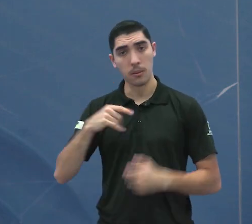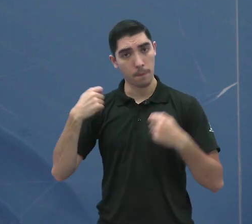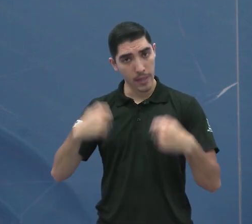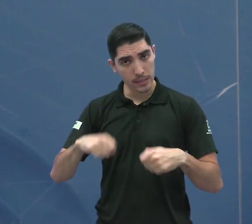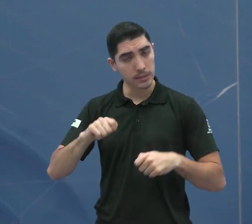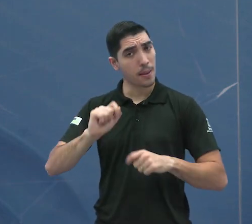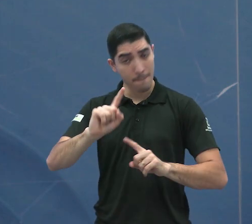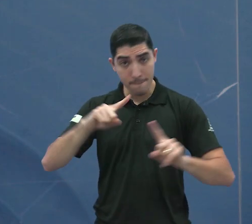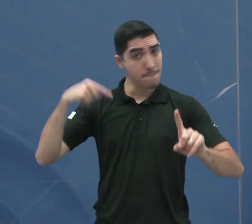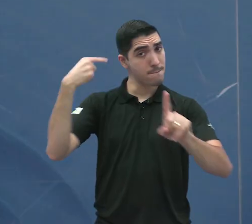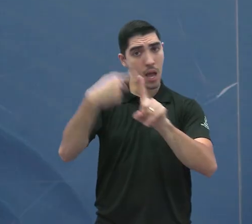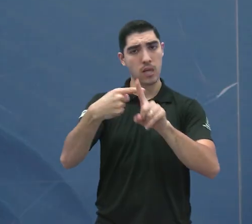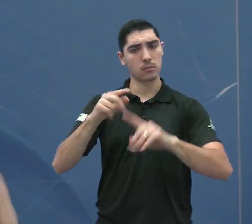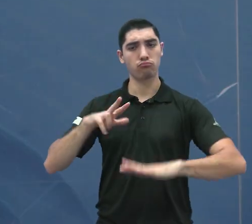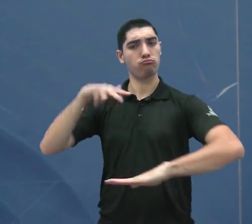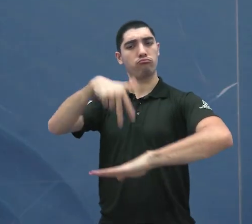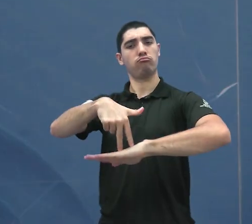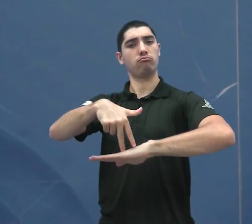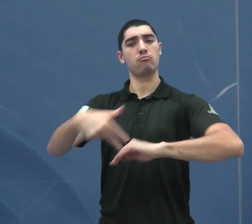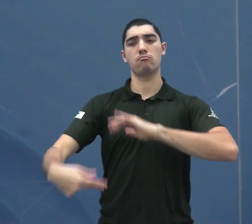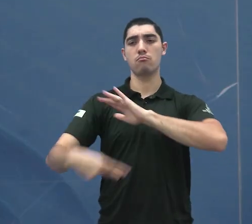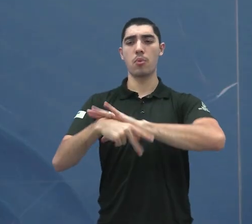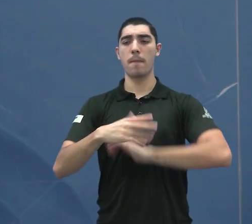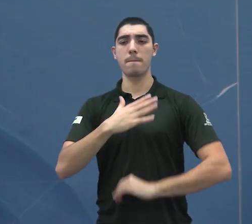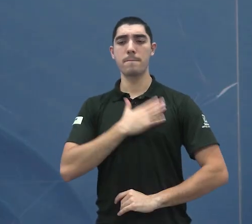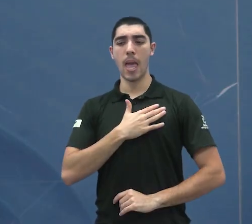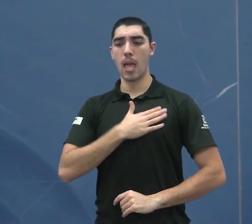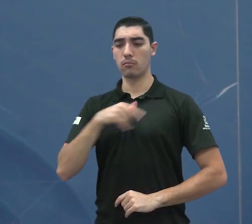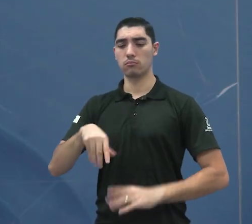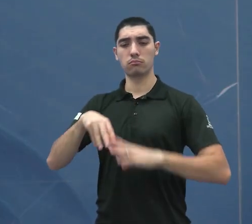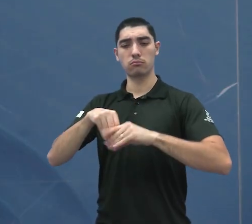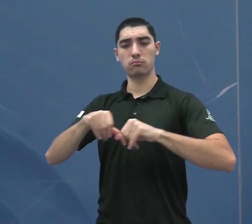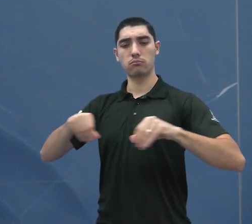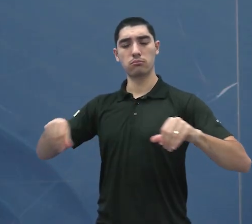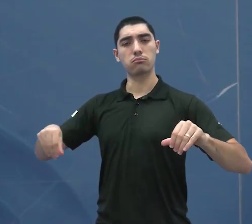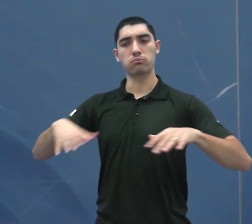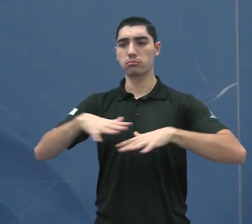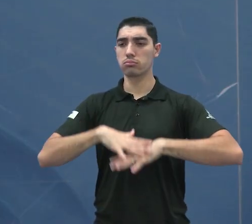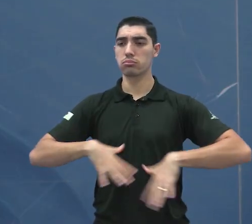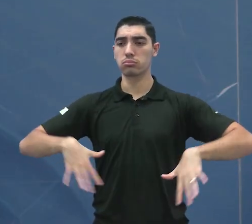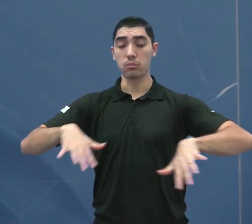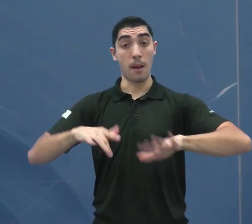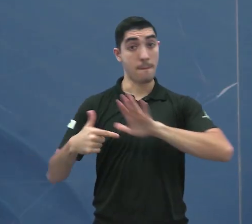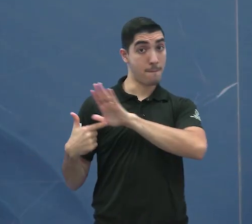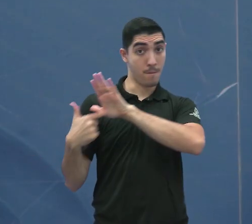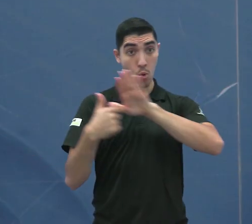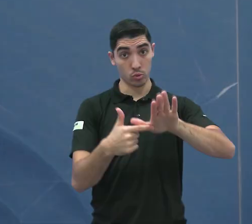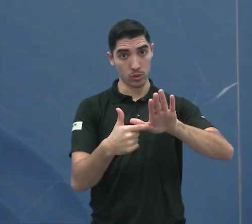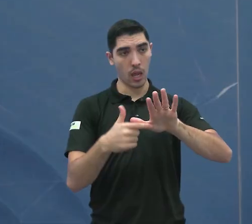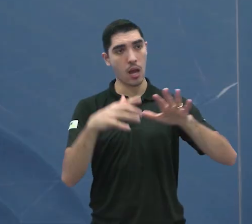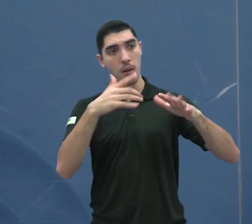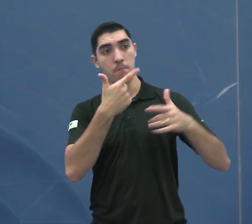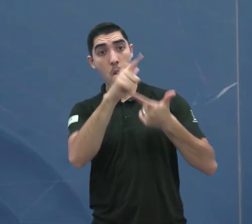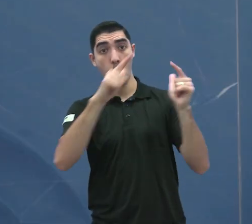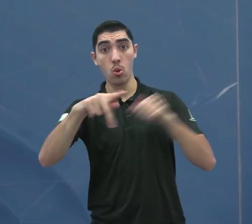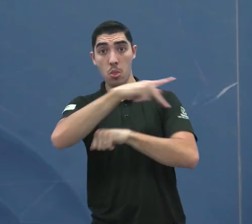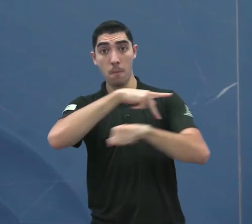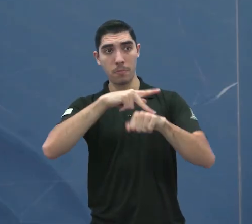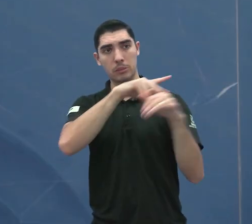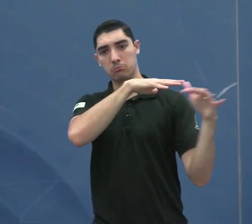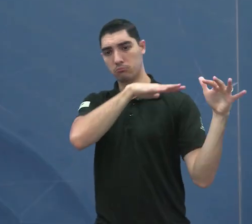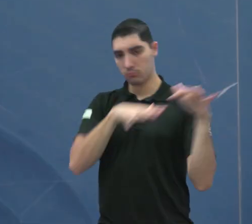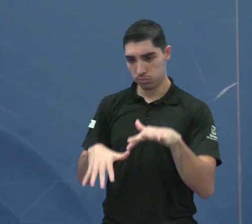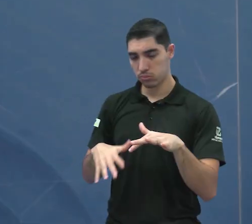mais em relação ao próprio território, não é? Se mostrando ao mundo, né? Colocando as suas